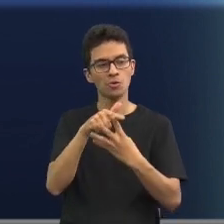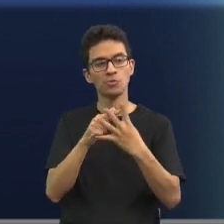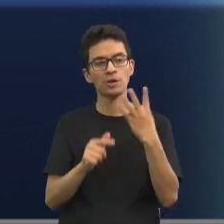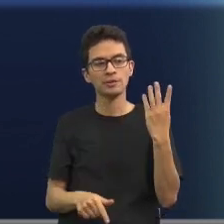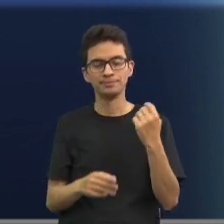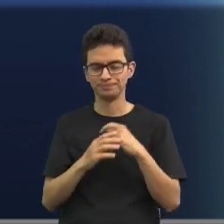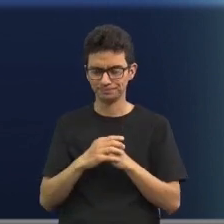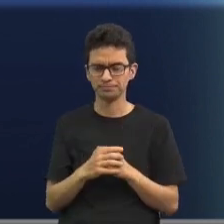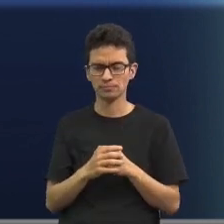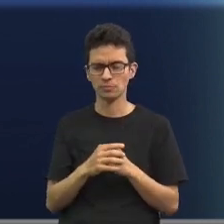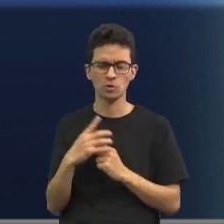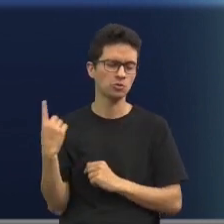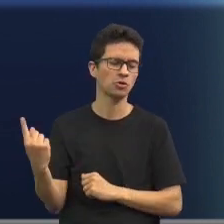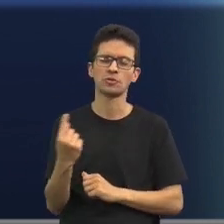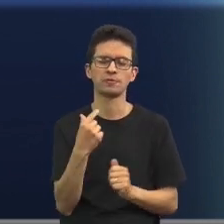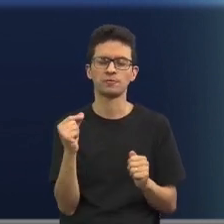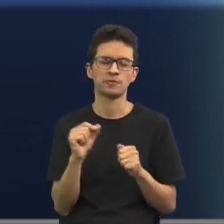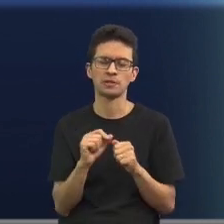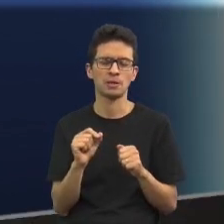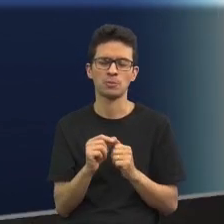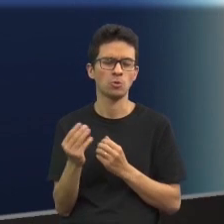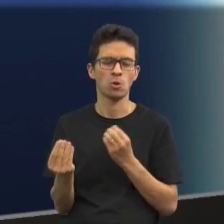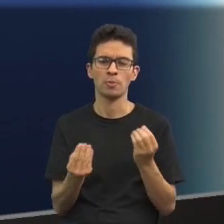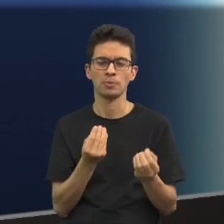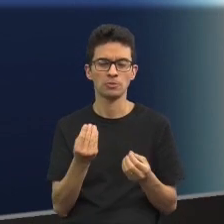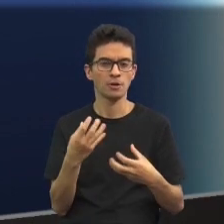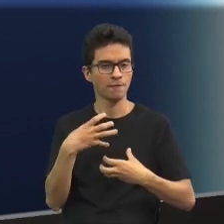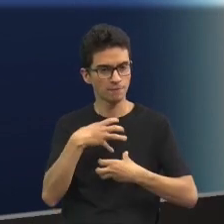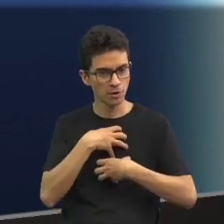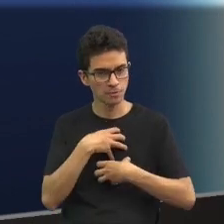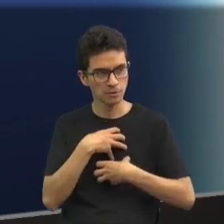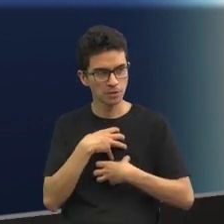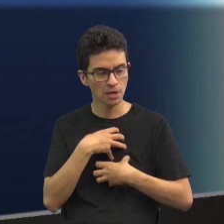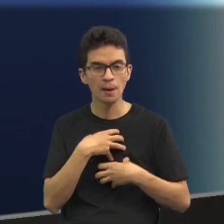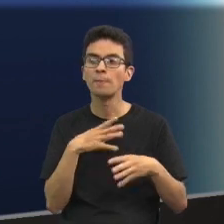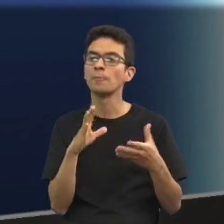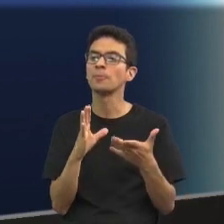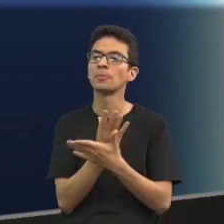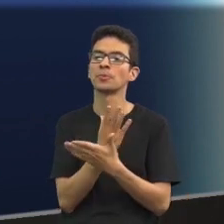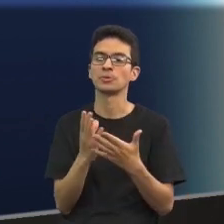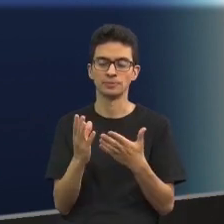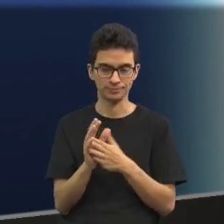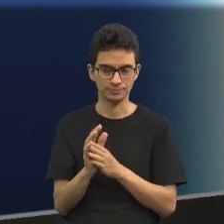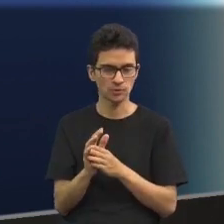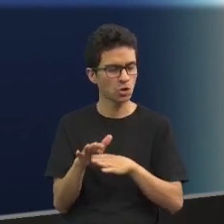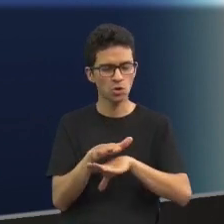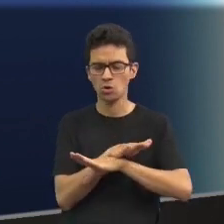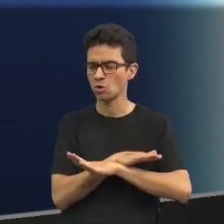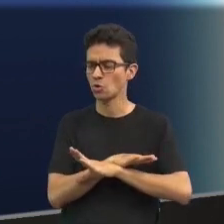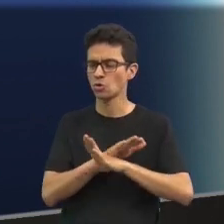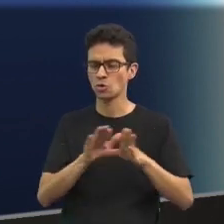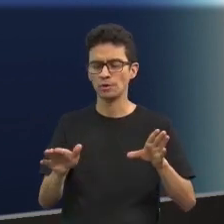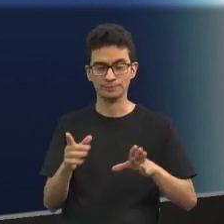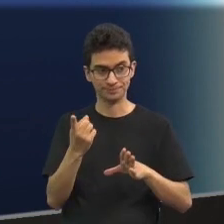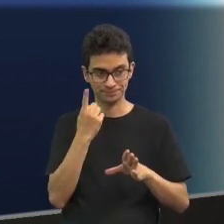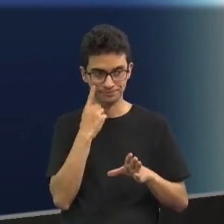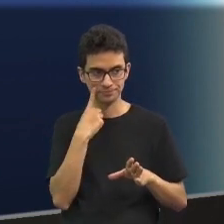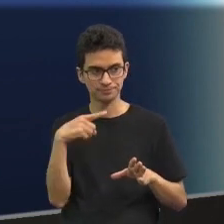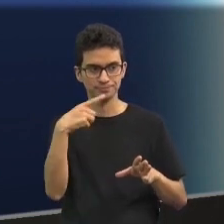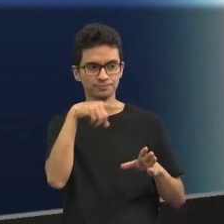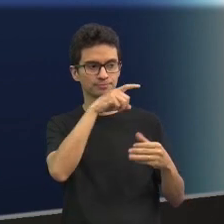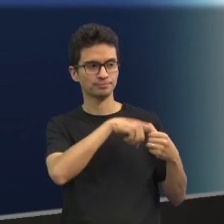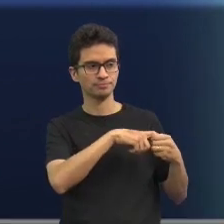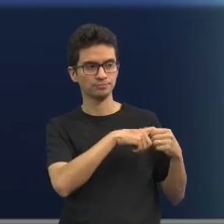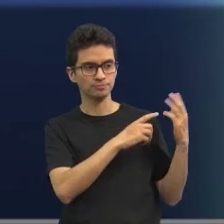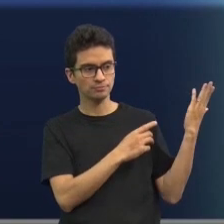precisamos fazer assim mudar o tipo de proporção basta multiplicar voltem aqui no enunciado